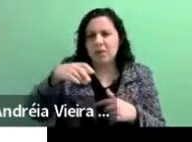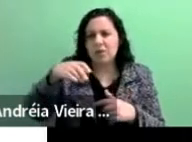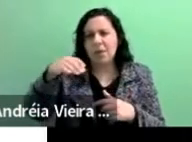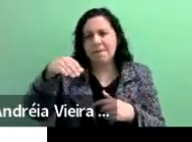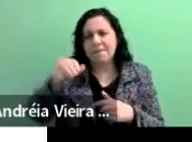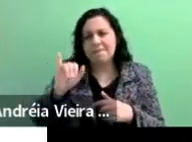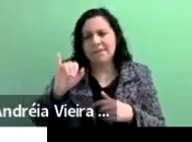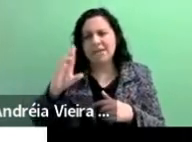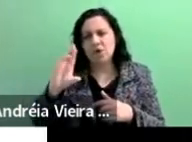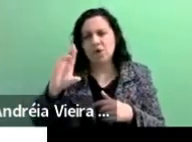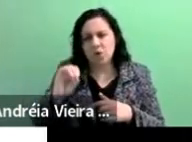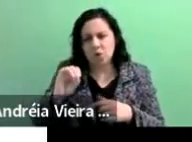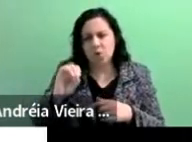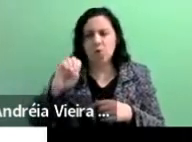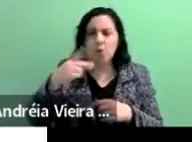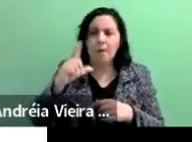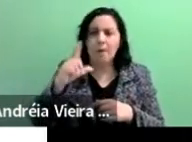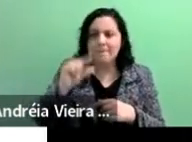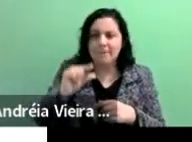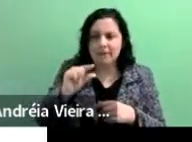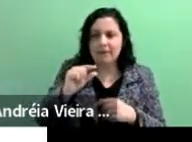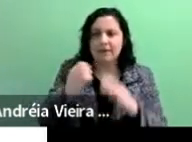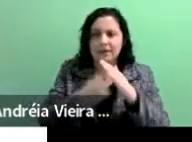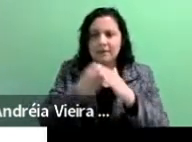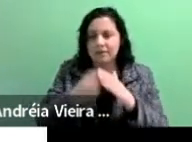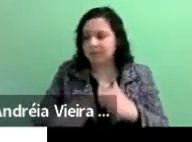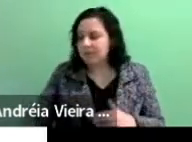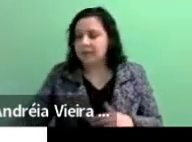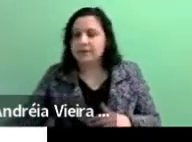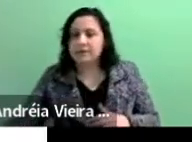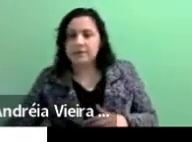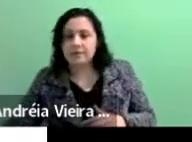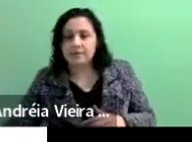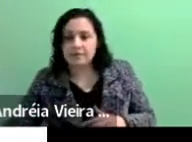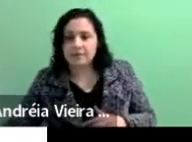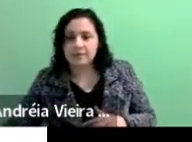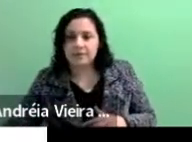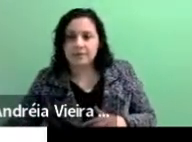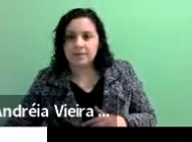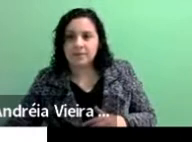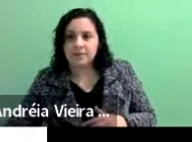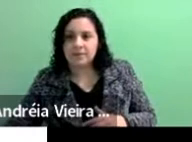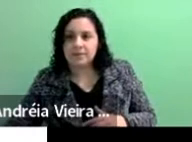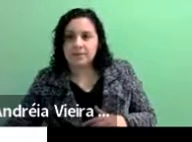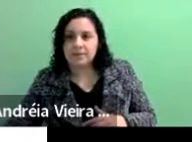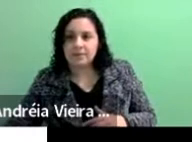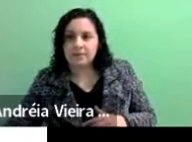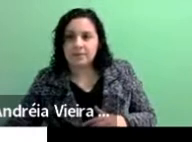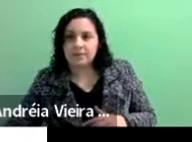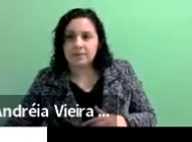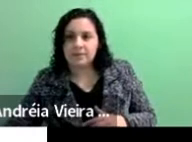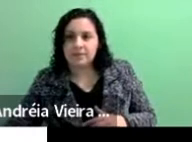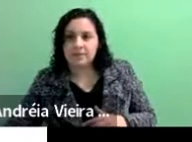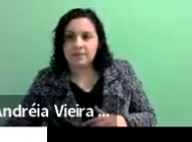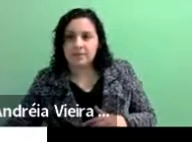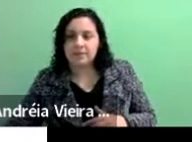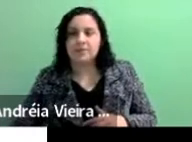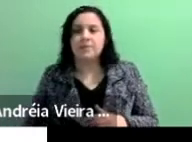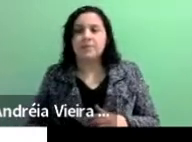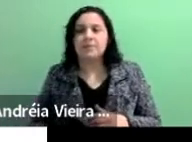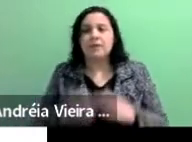associados da ABS também são micro e pequenas empresas, são o público que usa e que está usando a